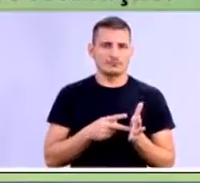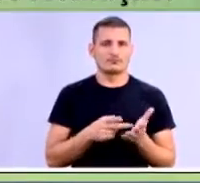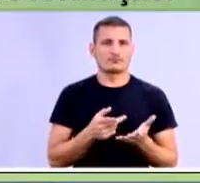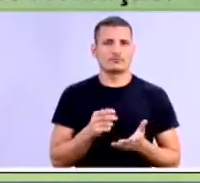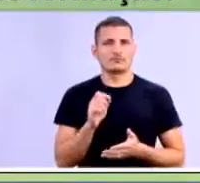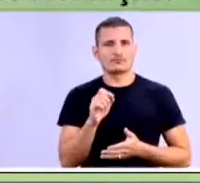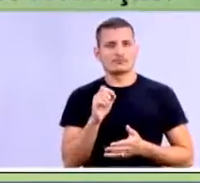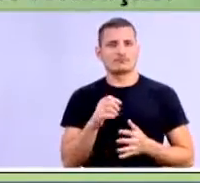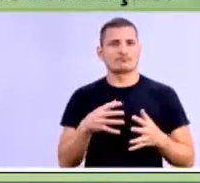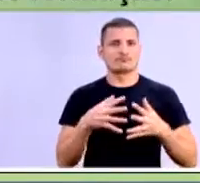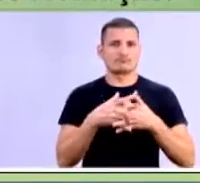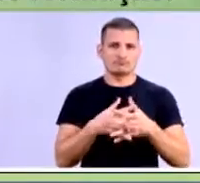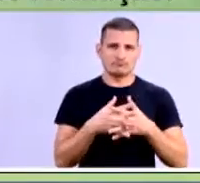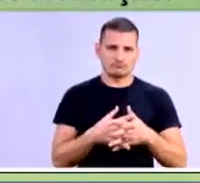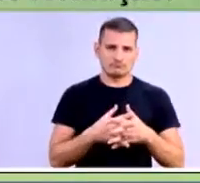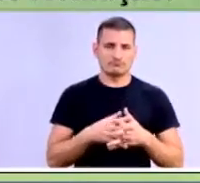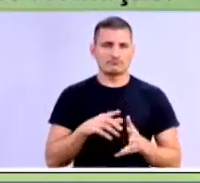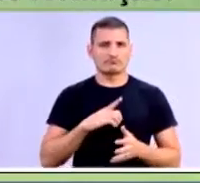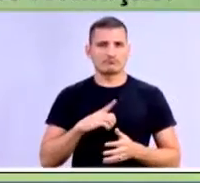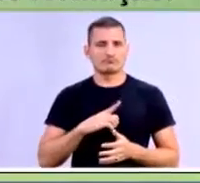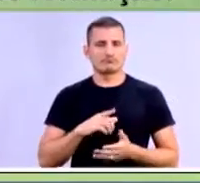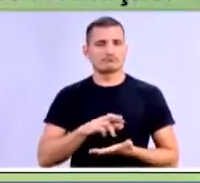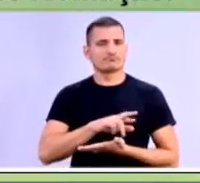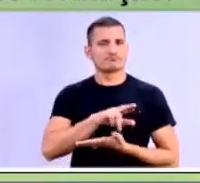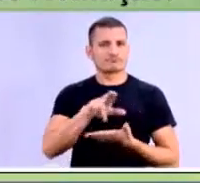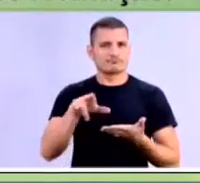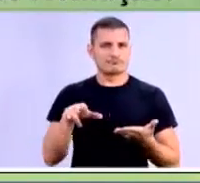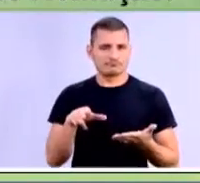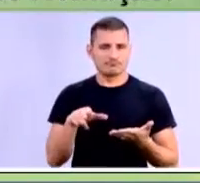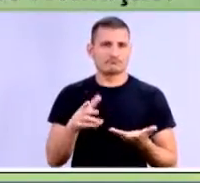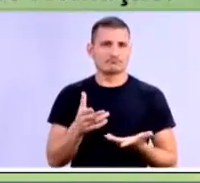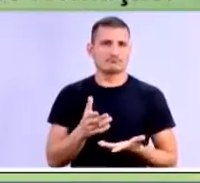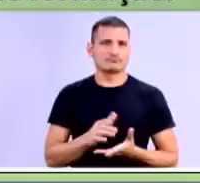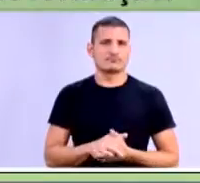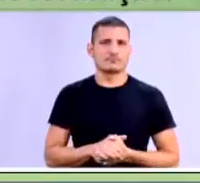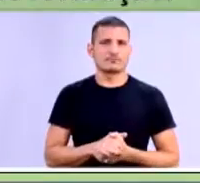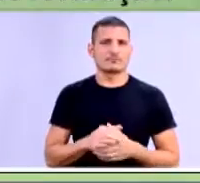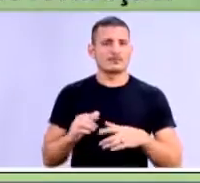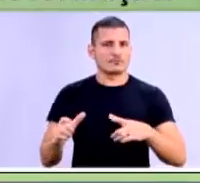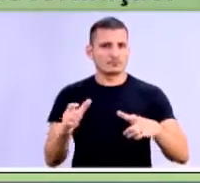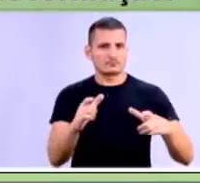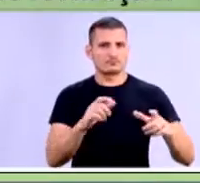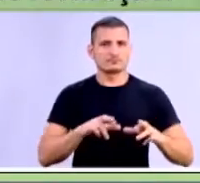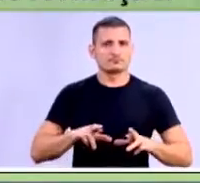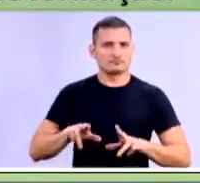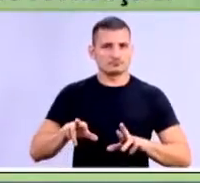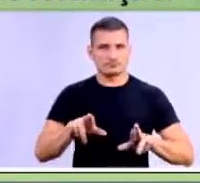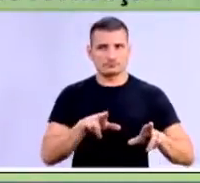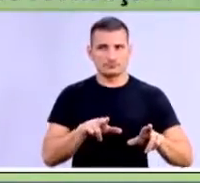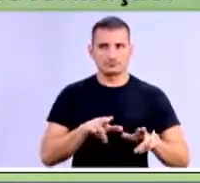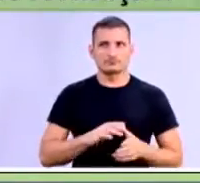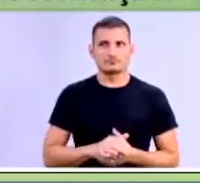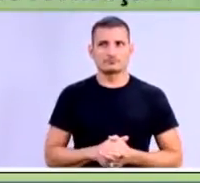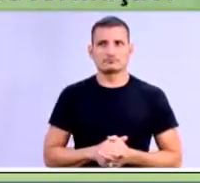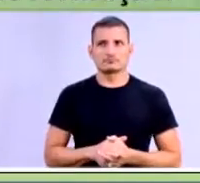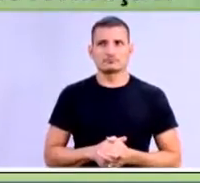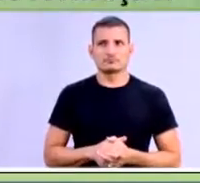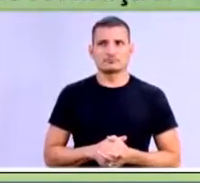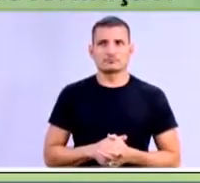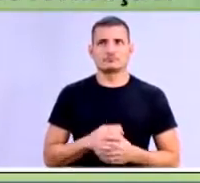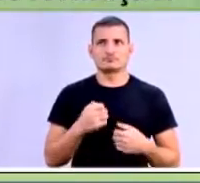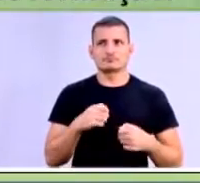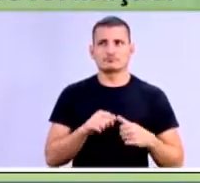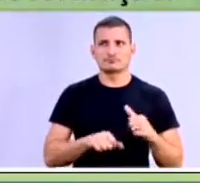bastante complexo que abrange uma diversidade gigantesca de setores. Desta forma, atualização